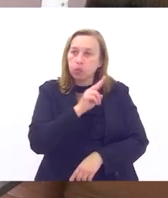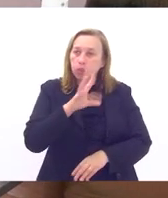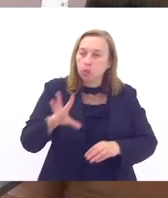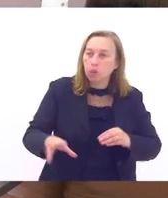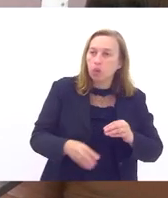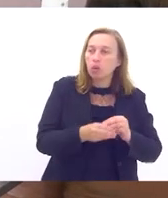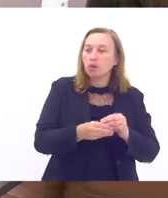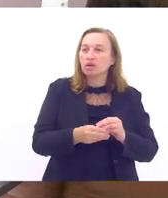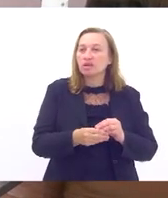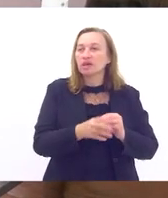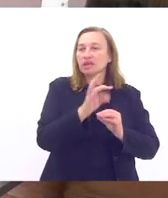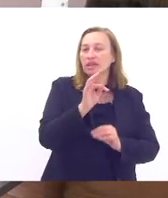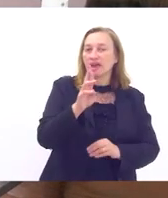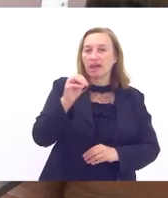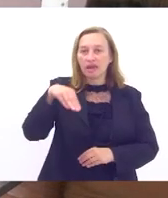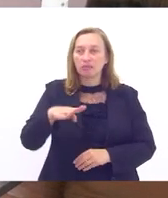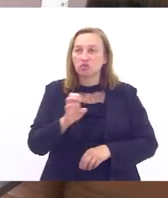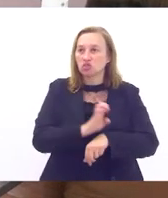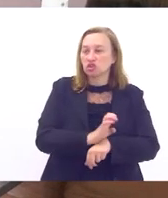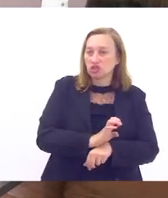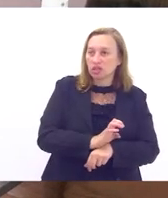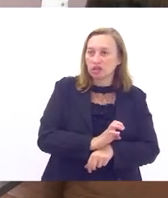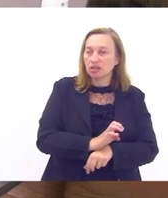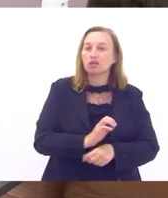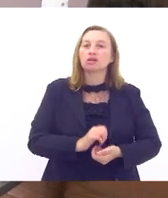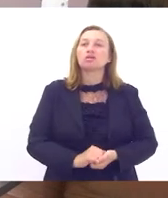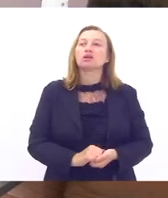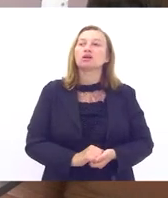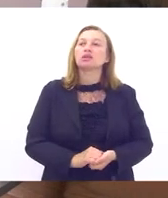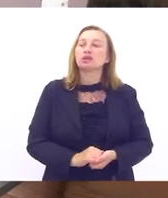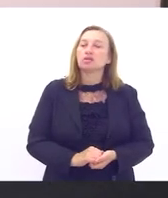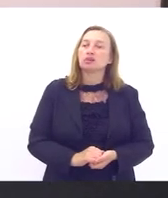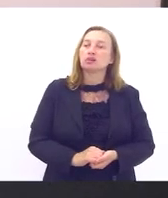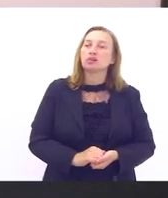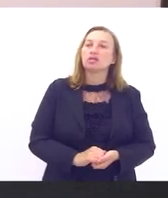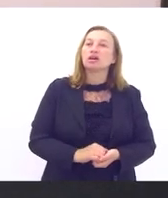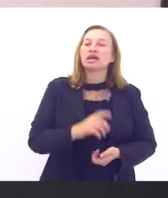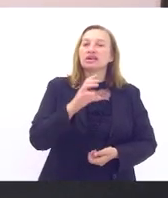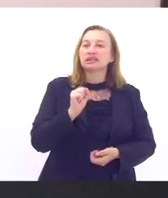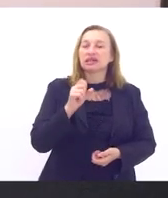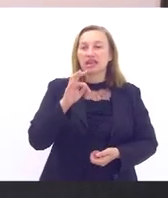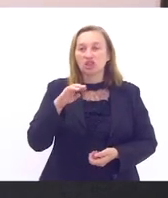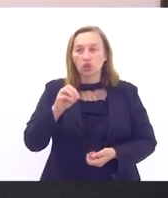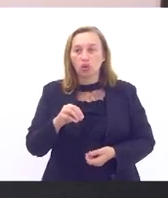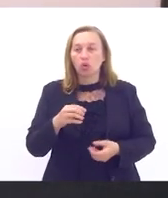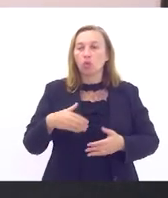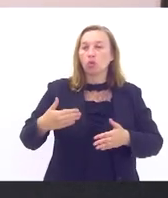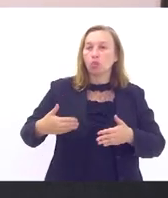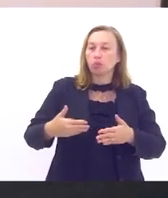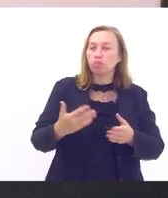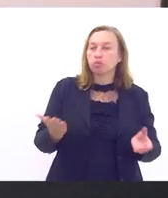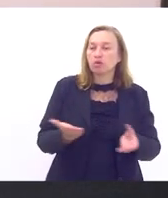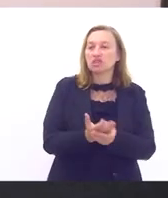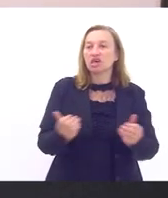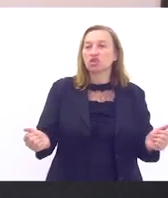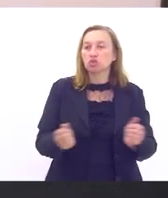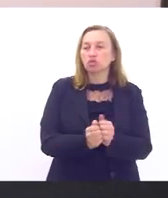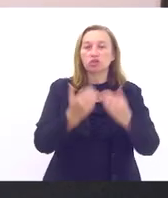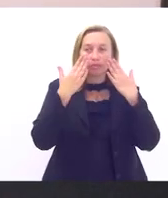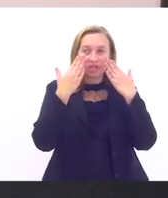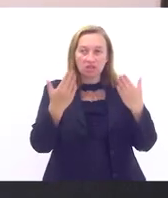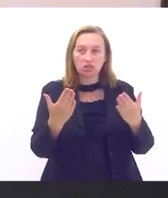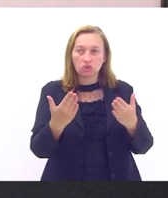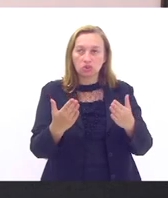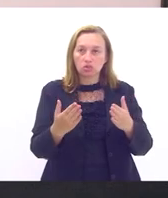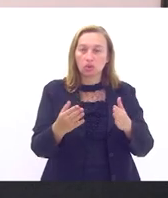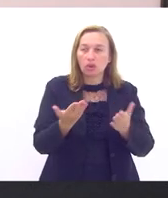rede TRM do Estado, e a aquisição de segundo para o sanatório. O processo tramitou junto ao OPAS e apresentou retardo